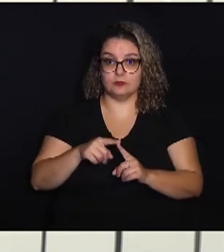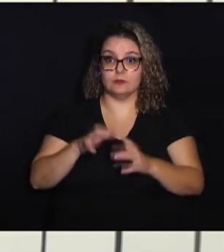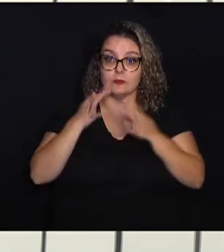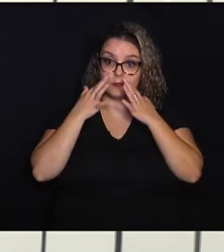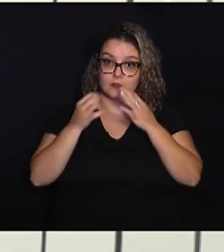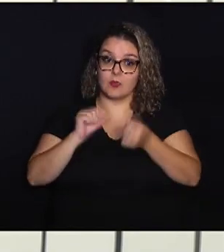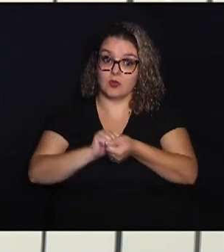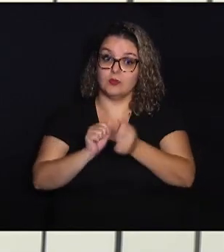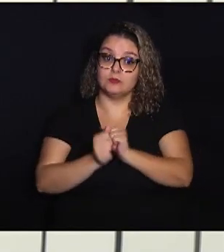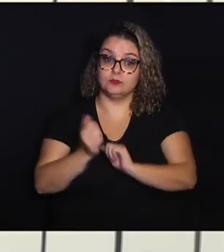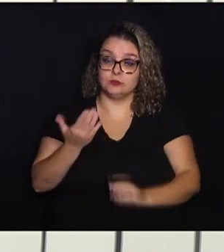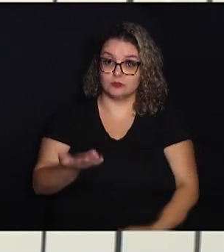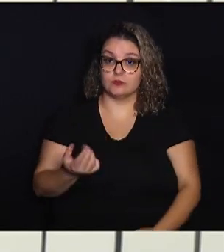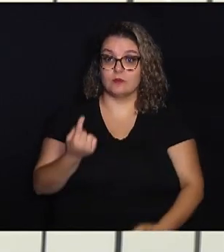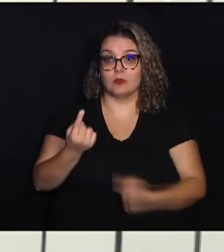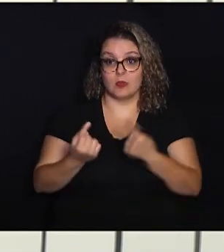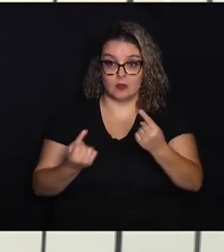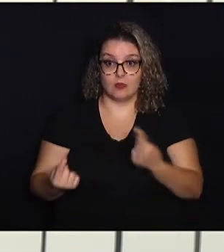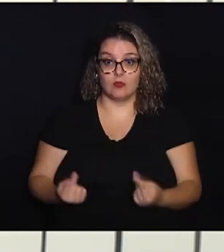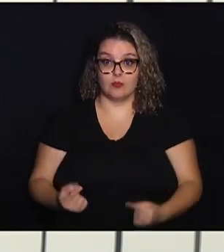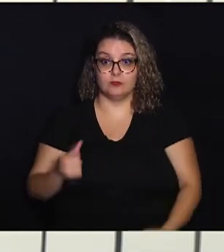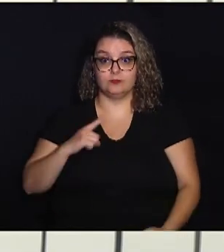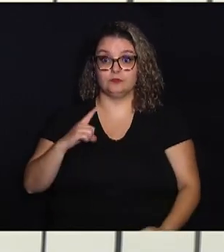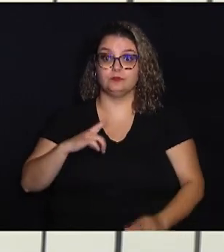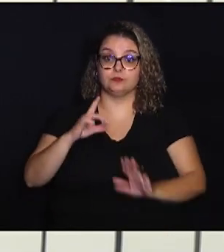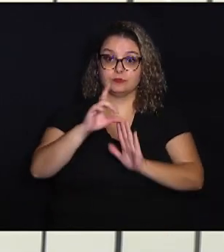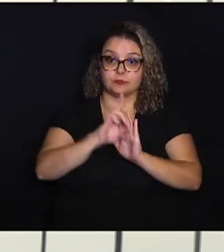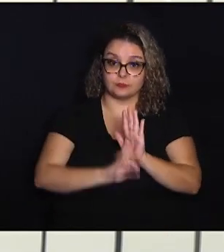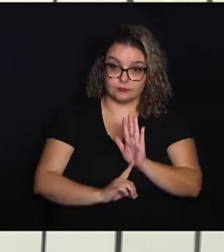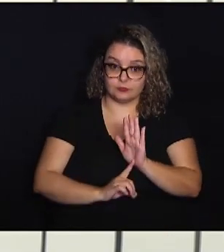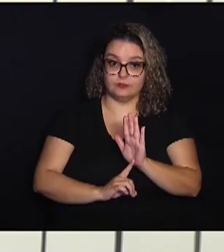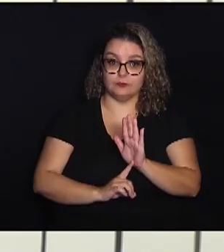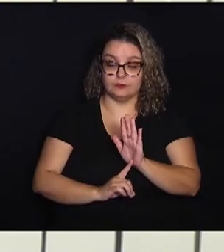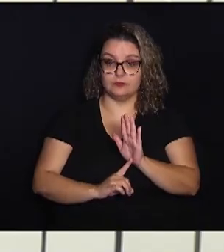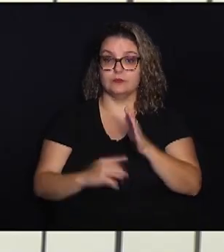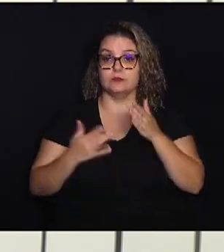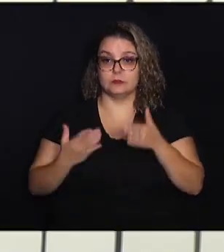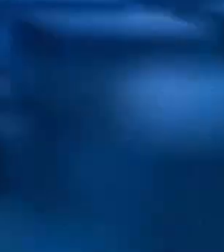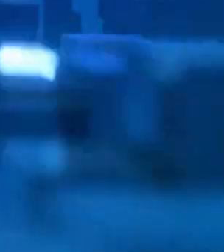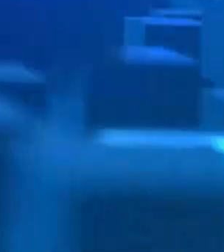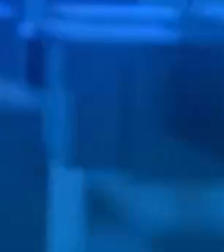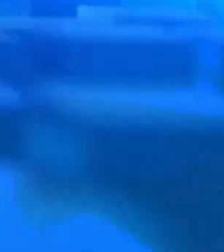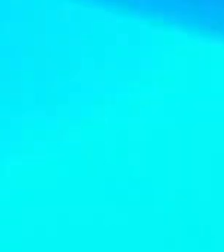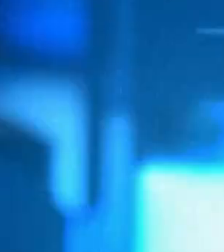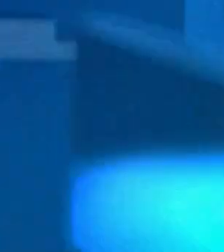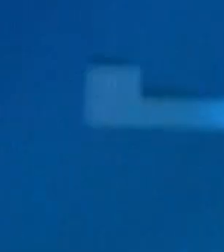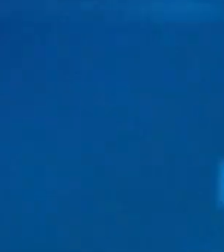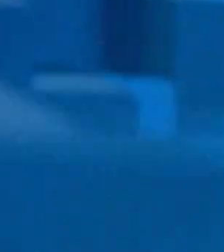encaixa em uma delas para ter direito aí a essa isenção.